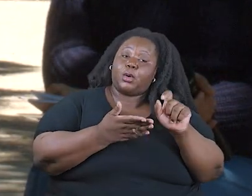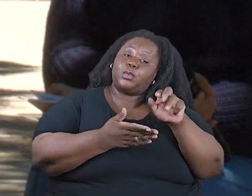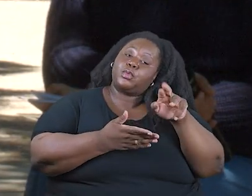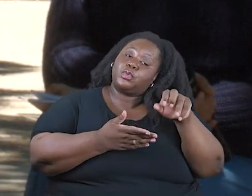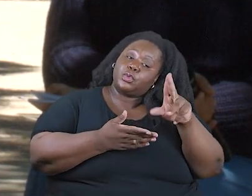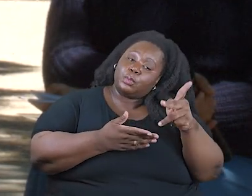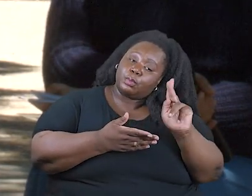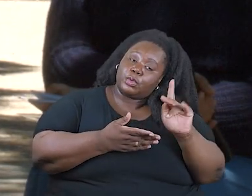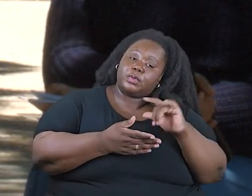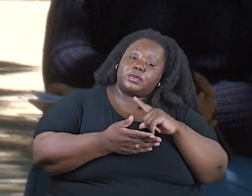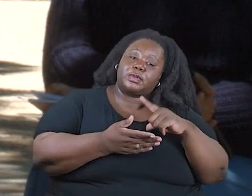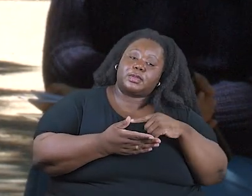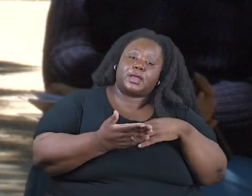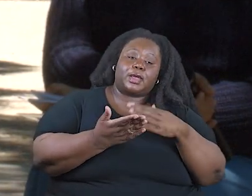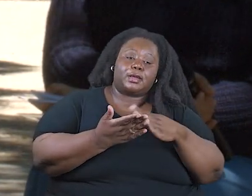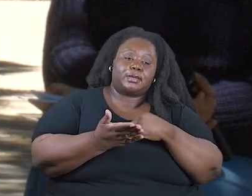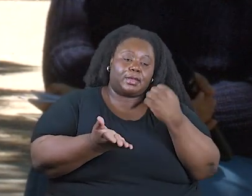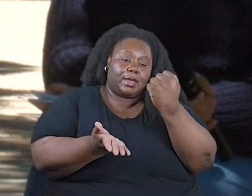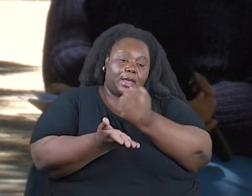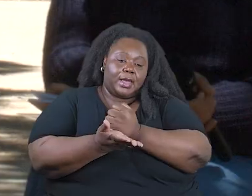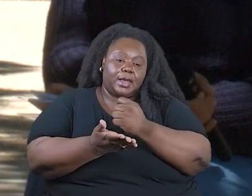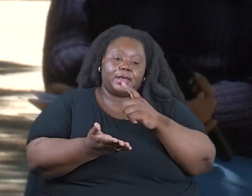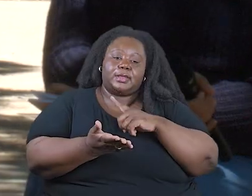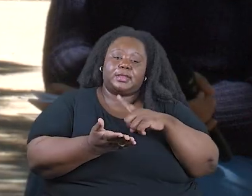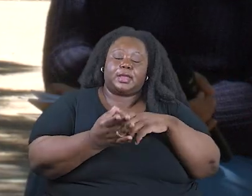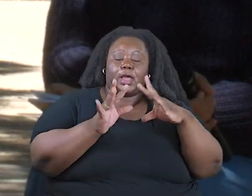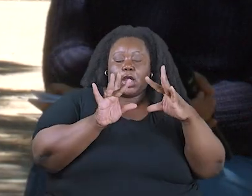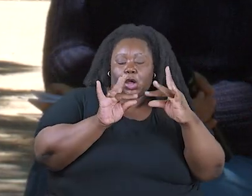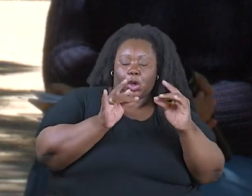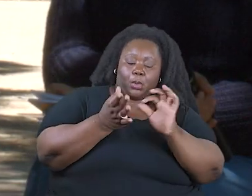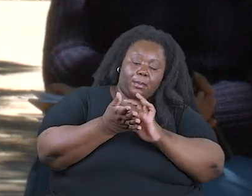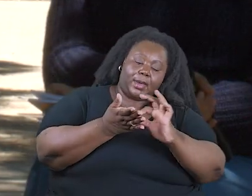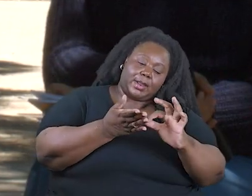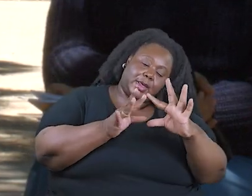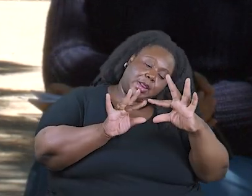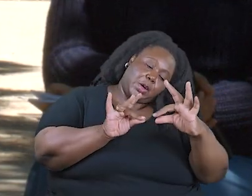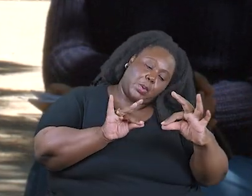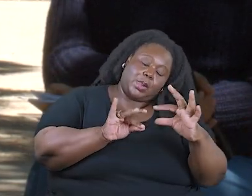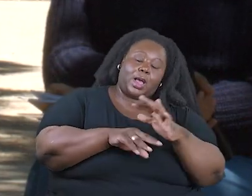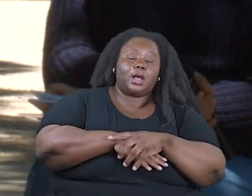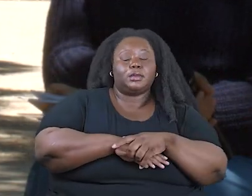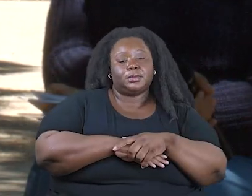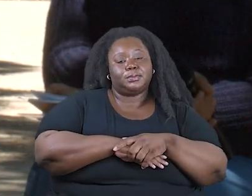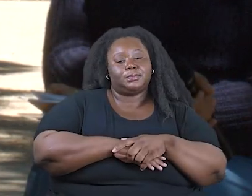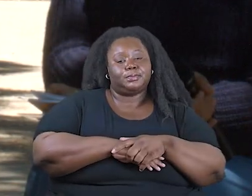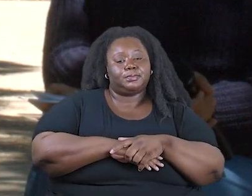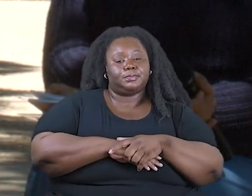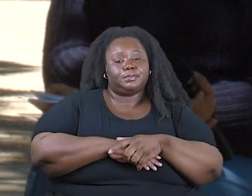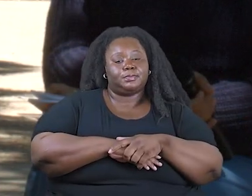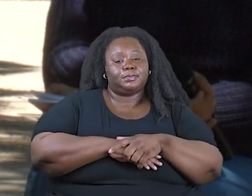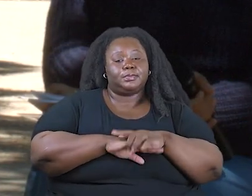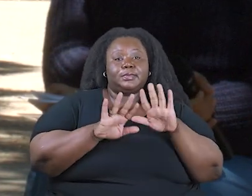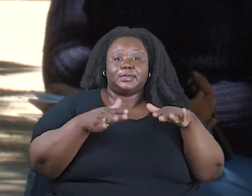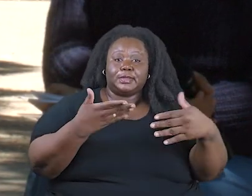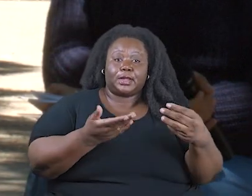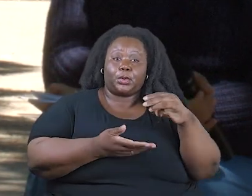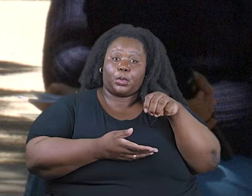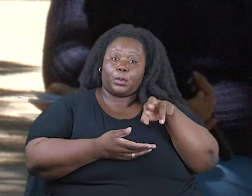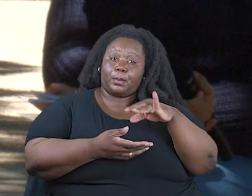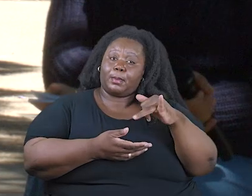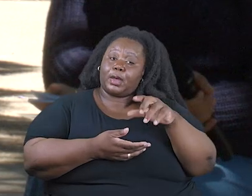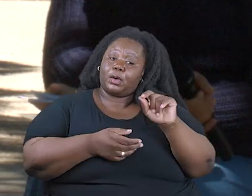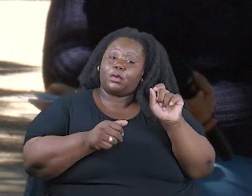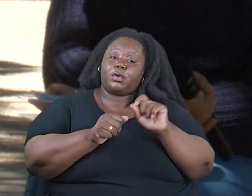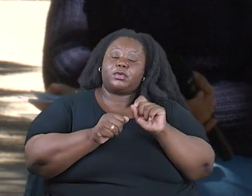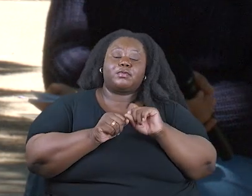tem página que tem carimbo, tem essa página que tem uma linha colada. E aí o Marconi